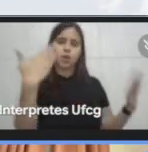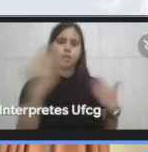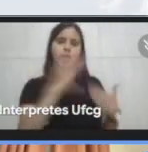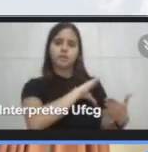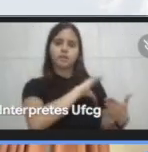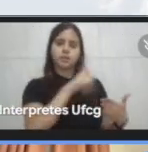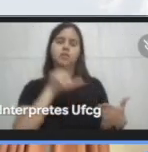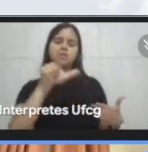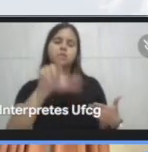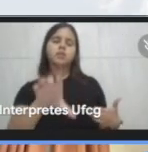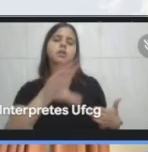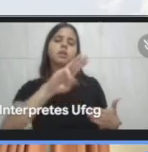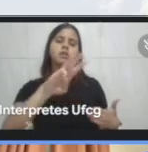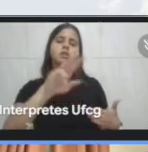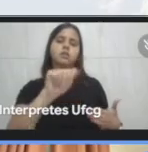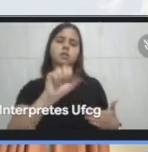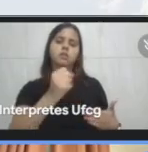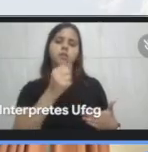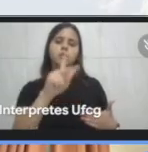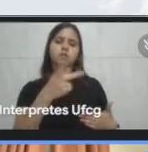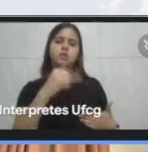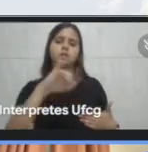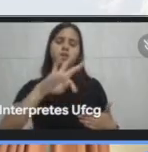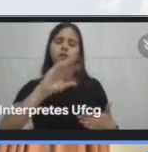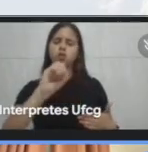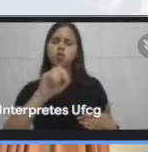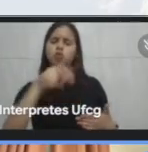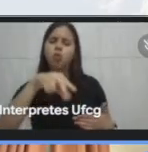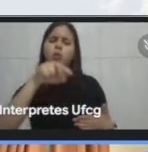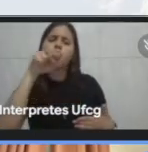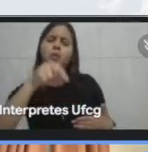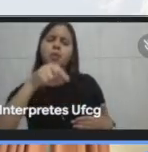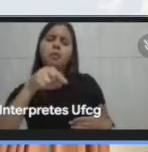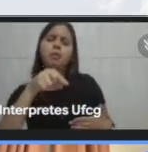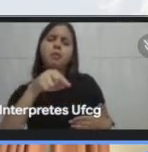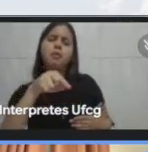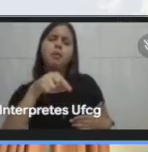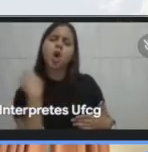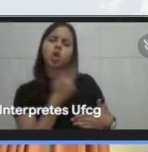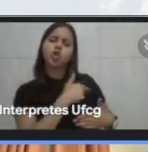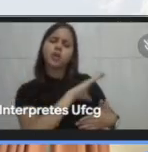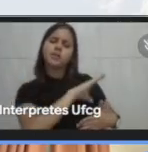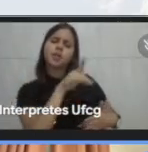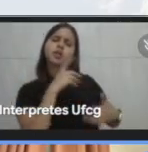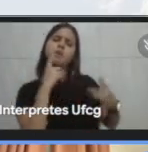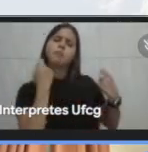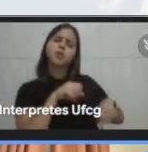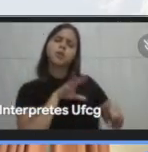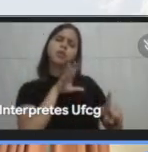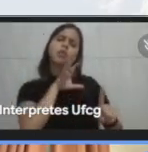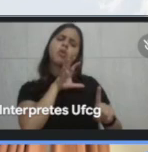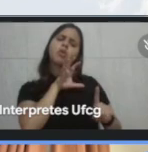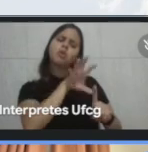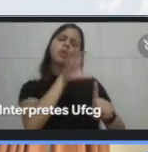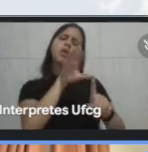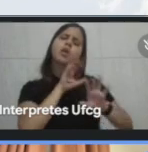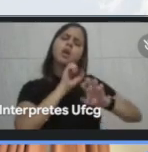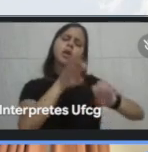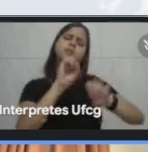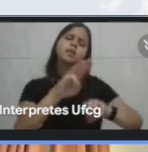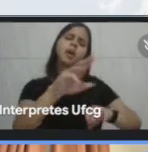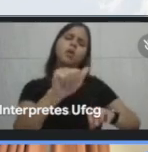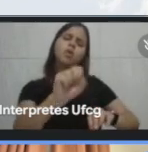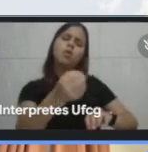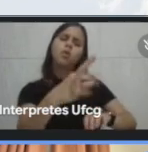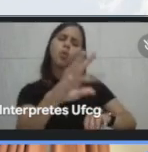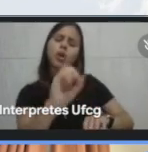e Washington. Então, o que é que Washington pode aprender com Campina? Porque a gente, tendo um poder aquisitivo muito menor, às vezes a gente consegue lidar, a população